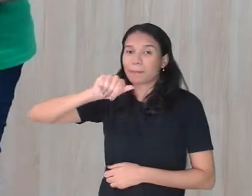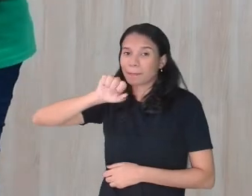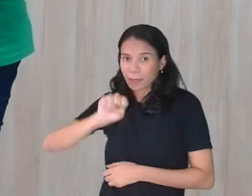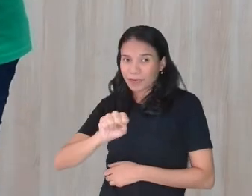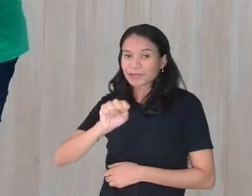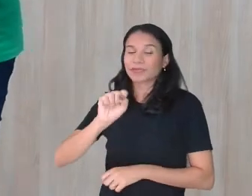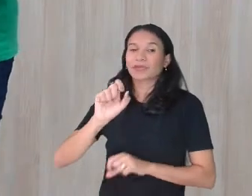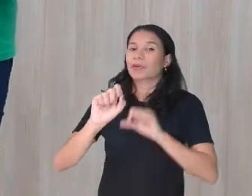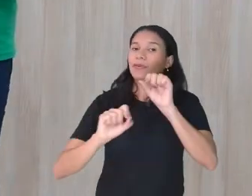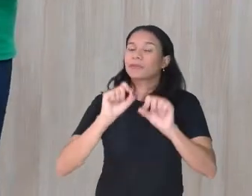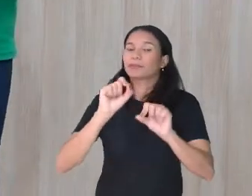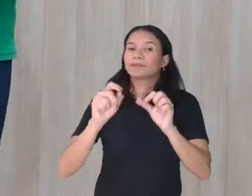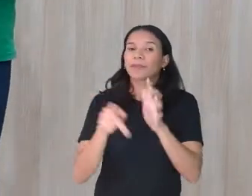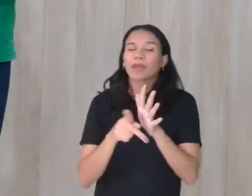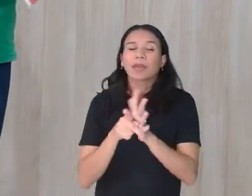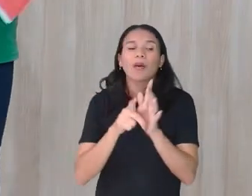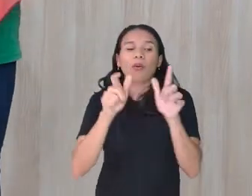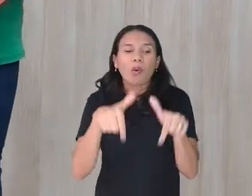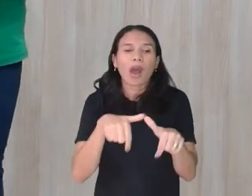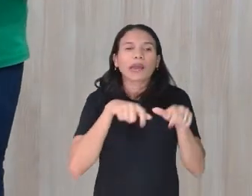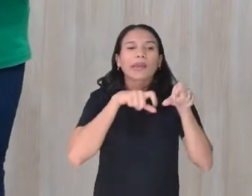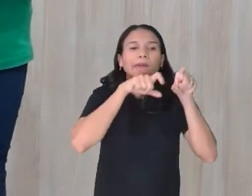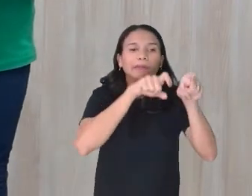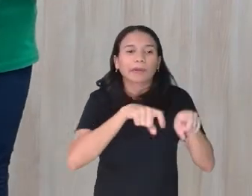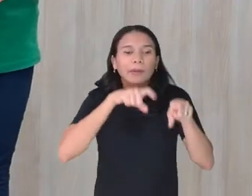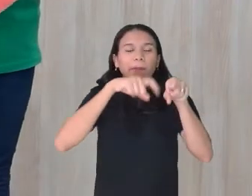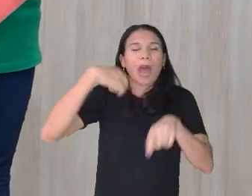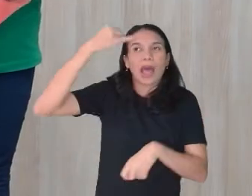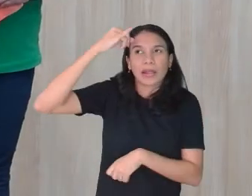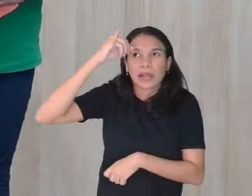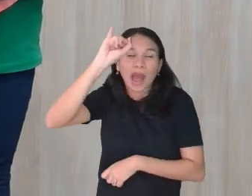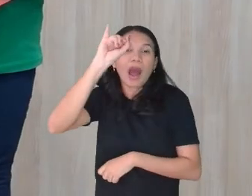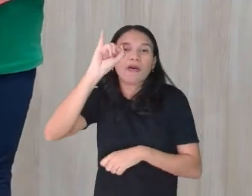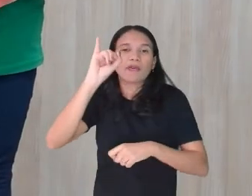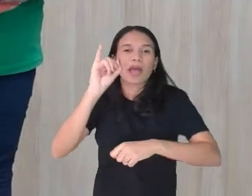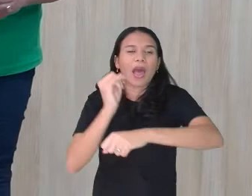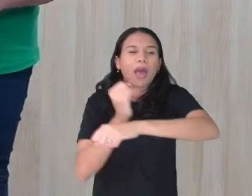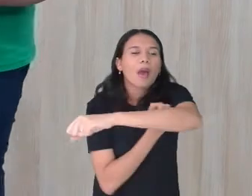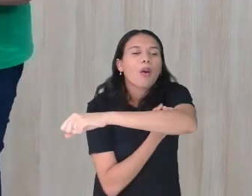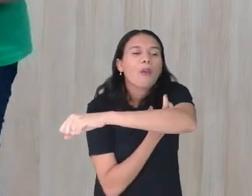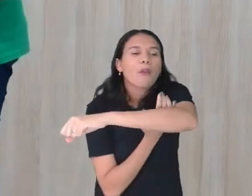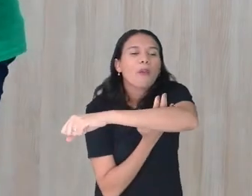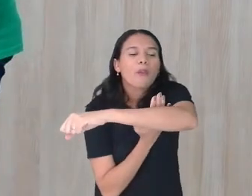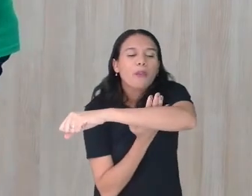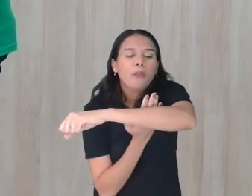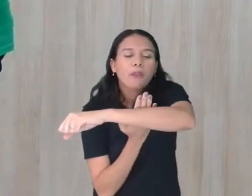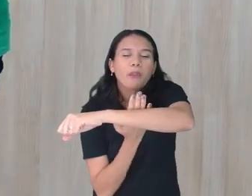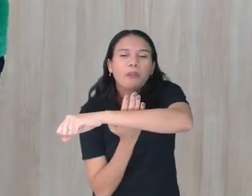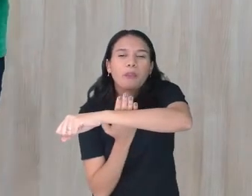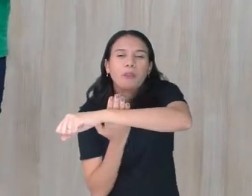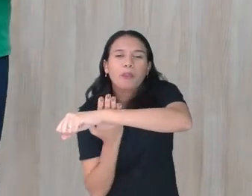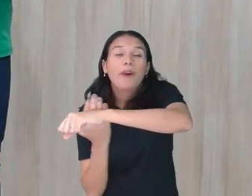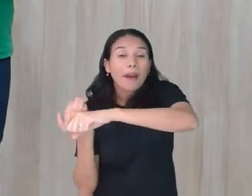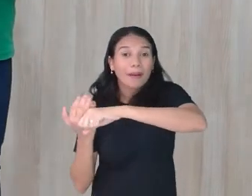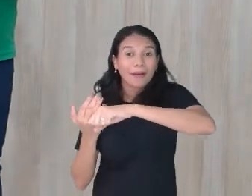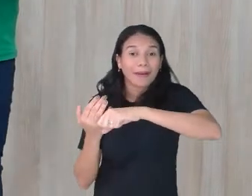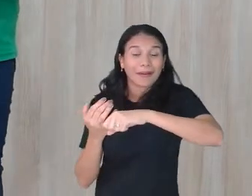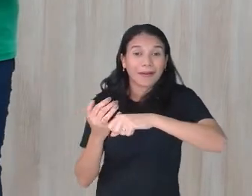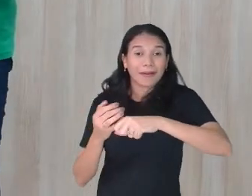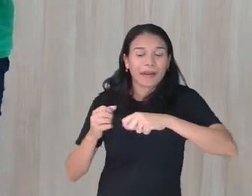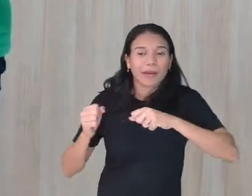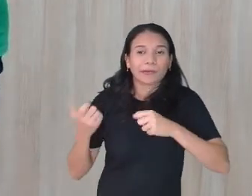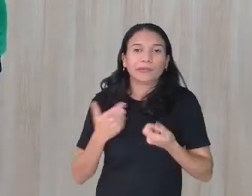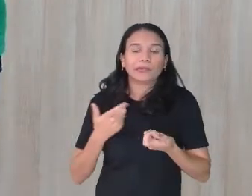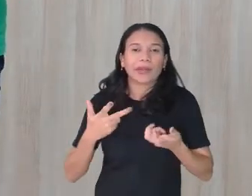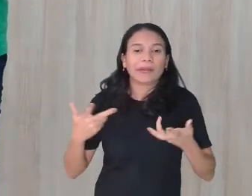questão da criação de gado, uma relva, a questão de árvores já não